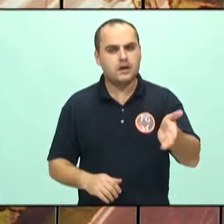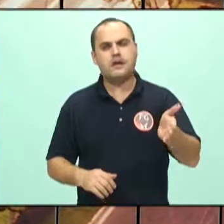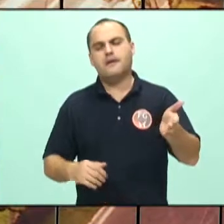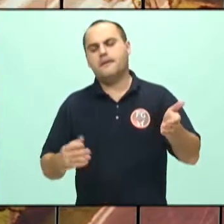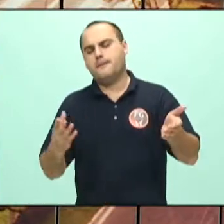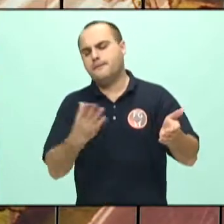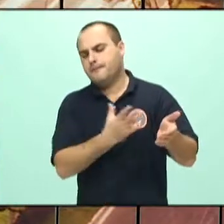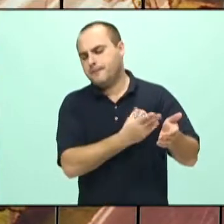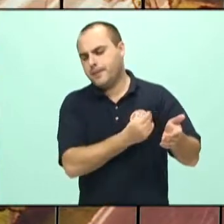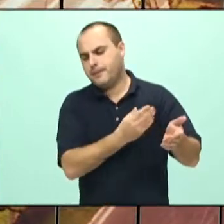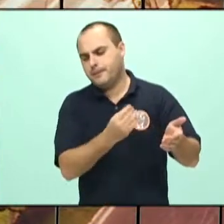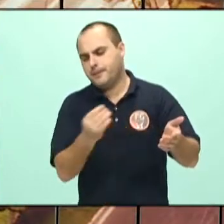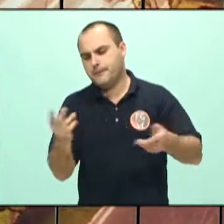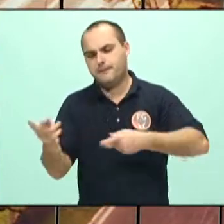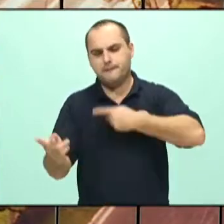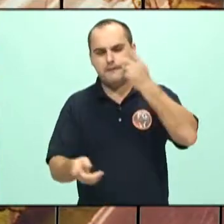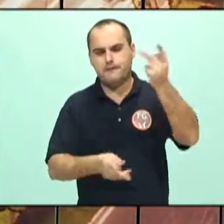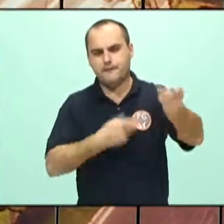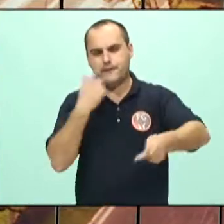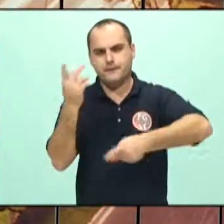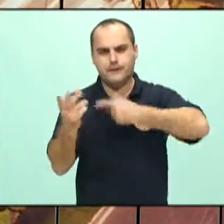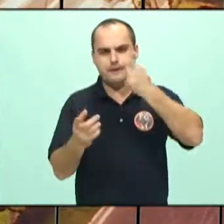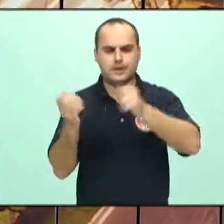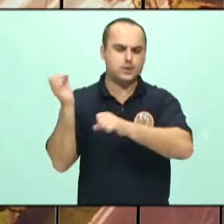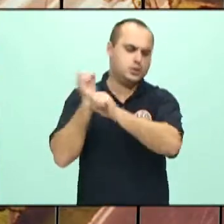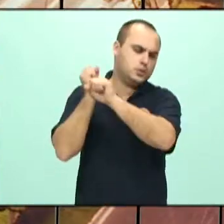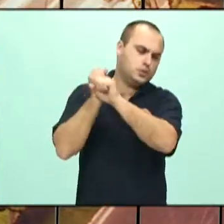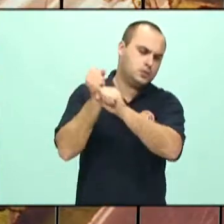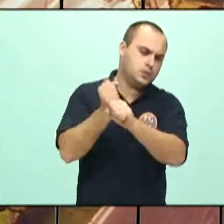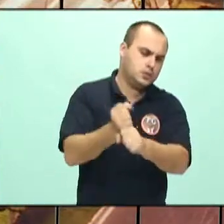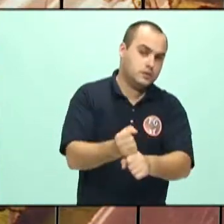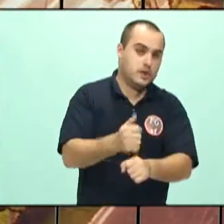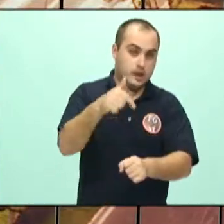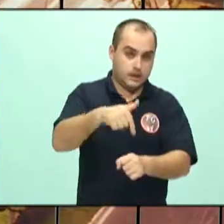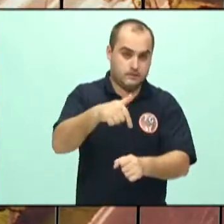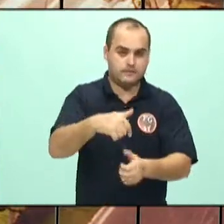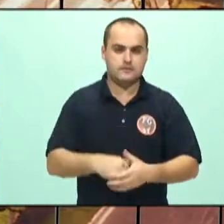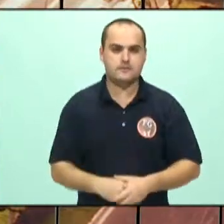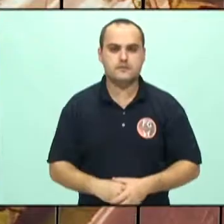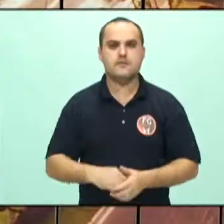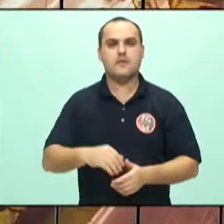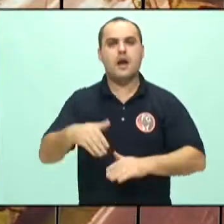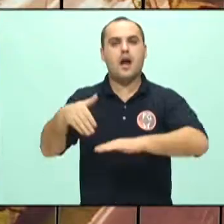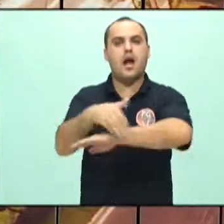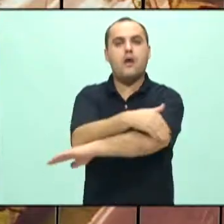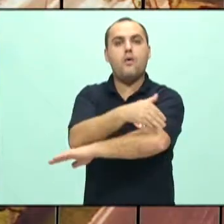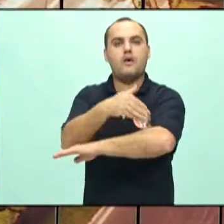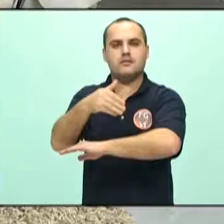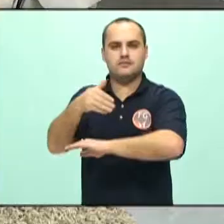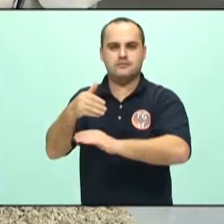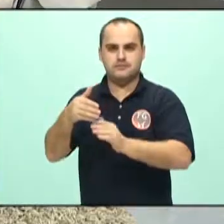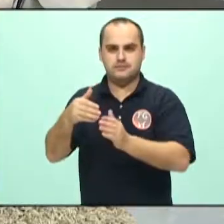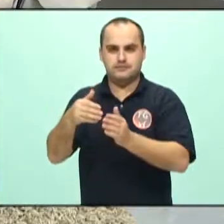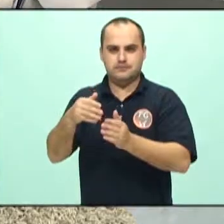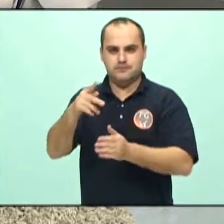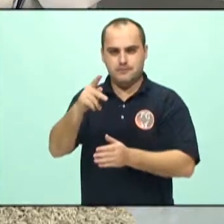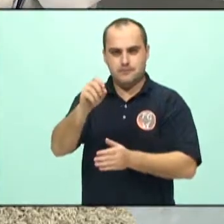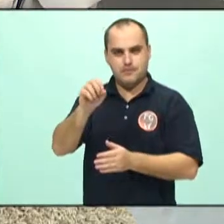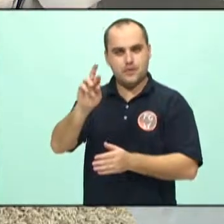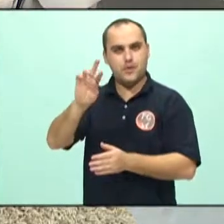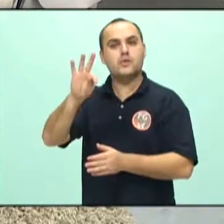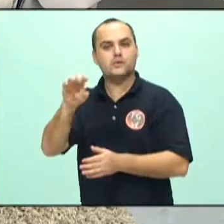muitas vezes falada aqui, faz alguns anos aqui nessa casa. A via portuária, vereador. Vai